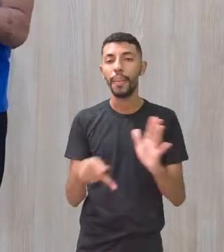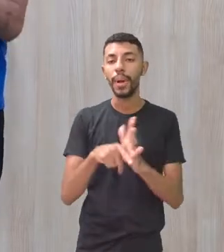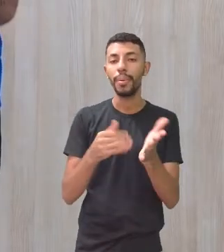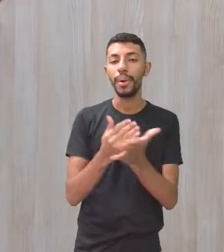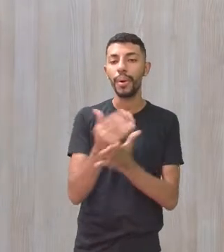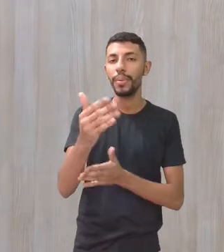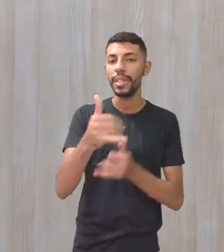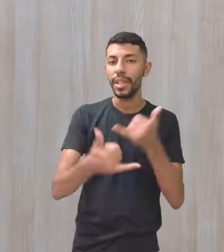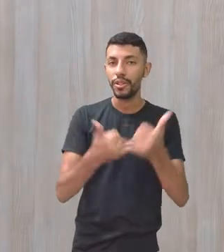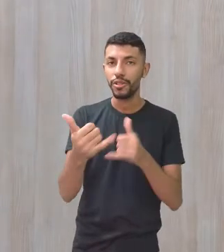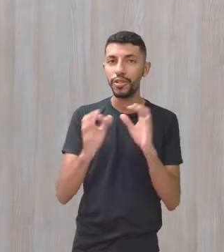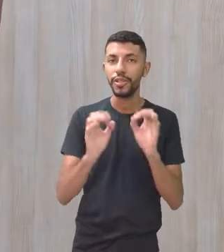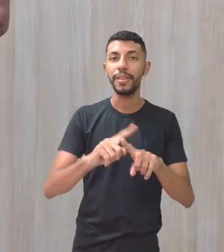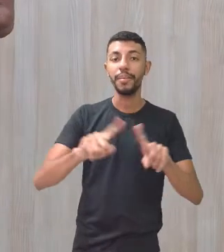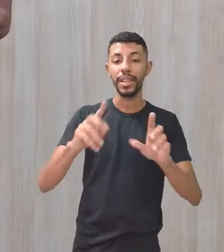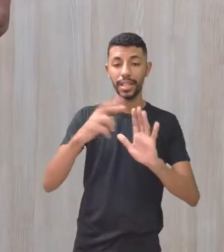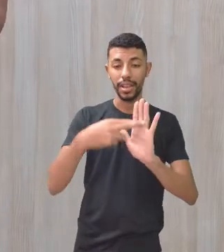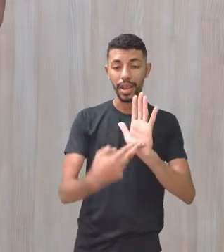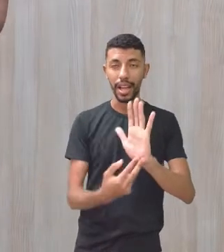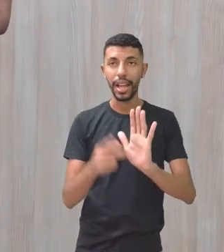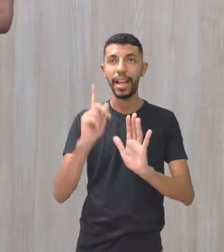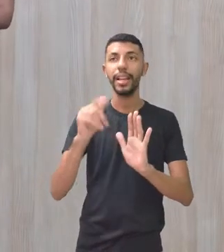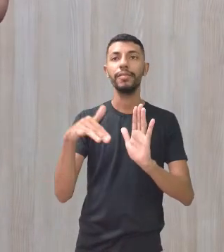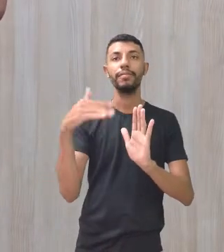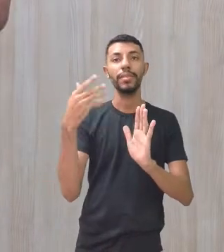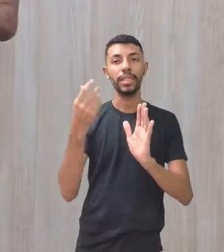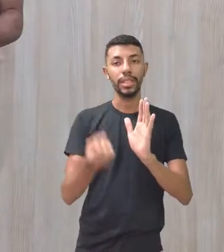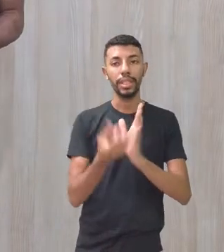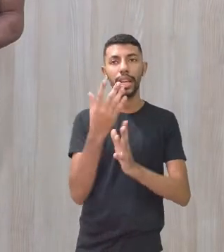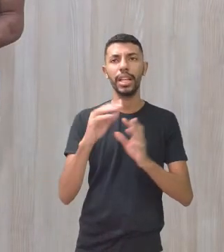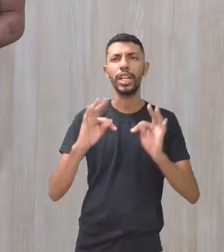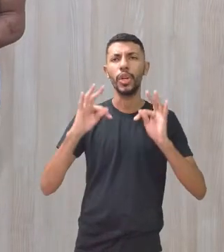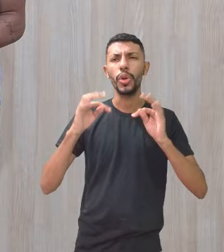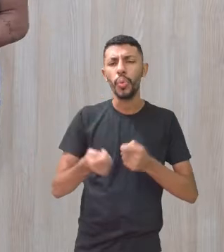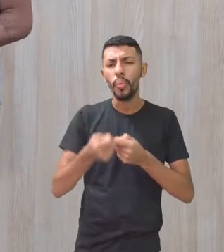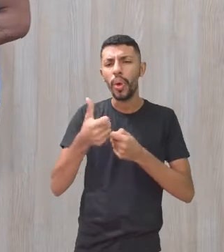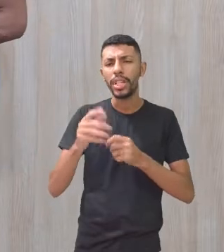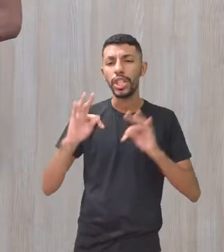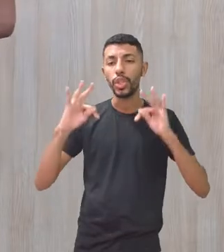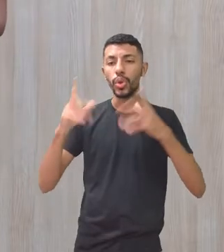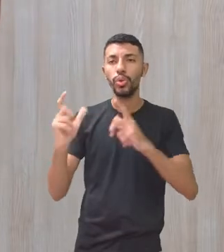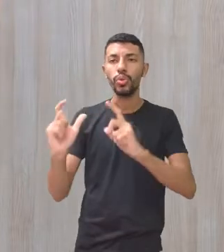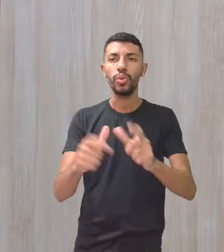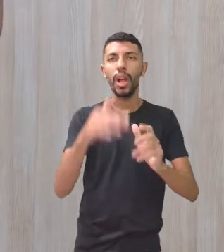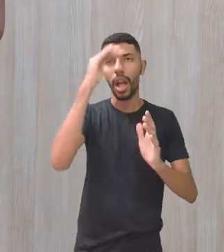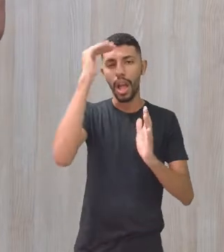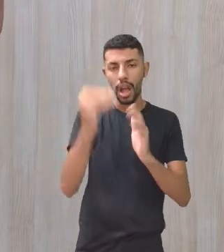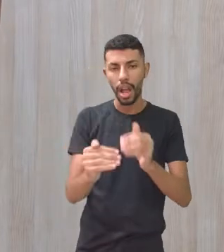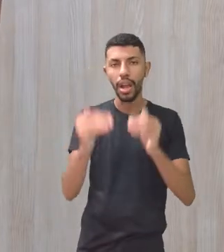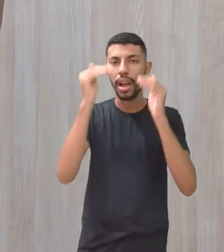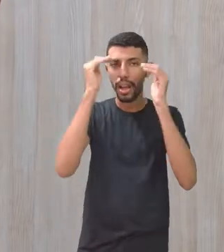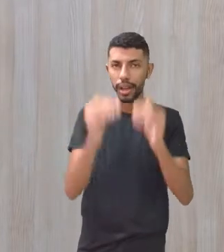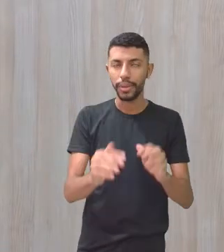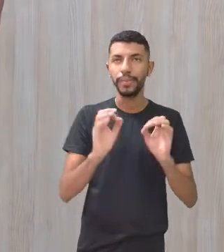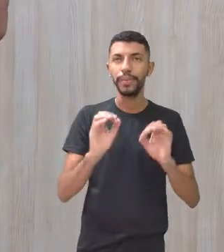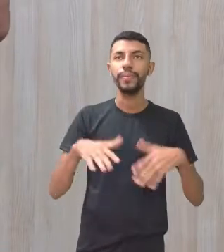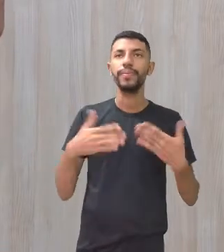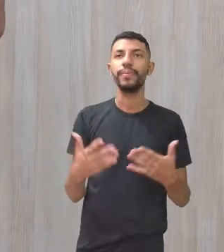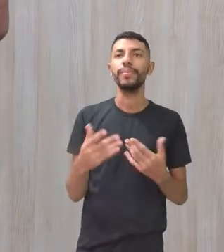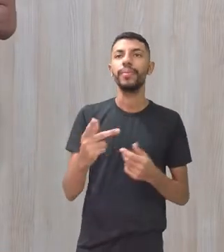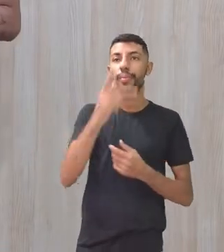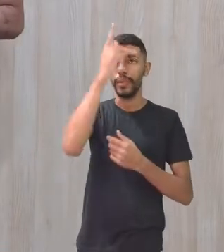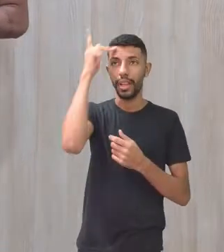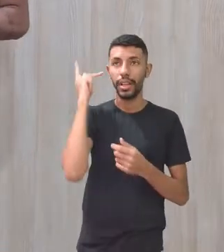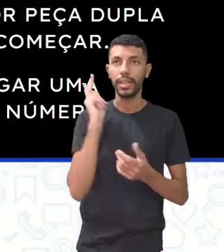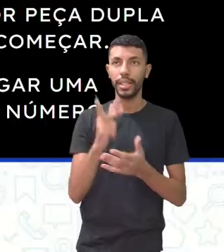né? Mas é uma regrinha que é estabelecida e é seguida quase em todos os lugares. E aí, ó, os jogadores deverão